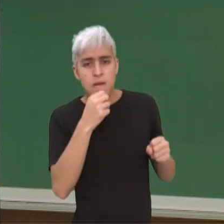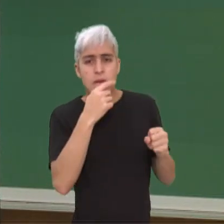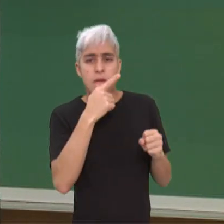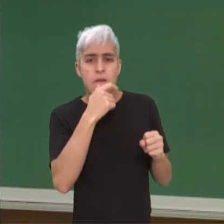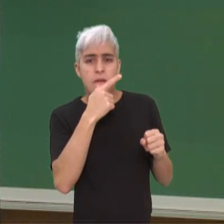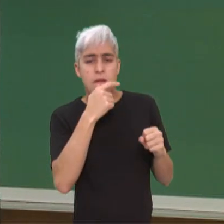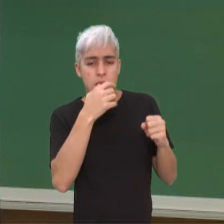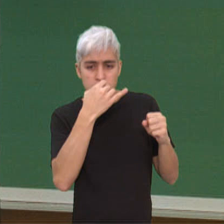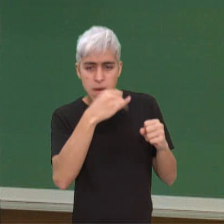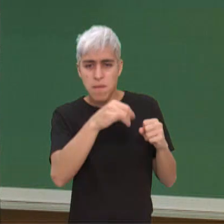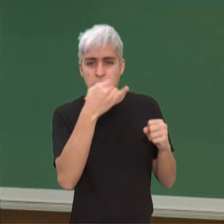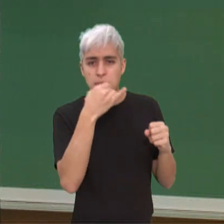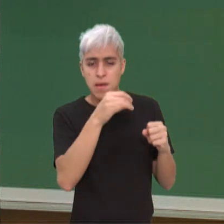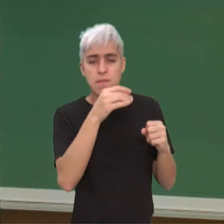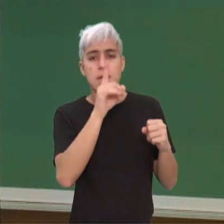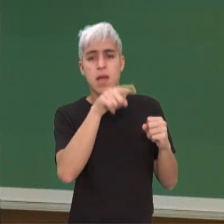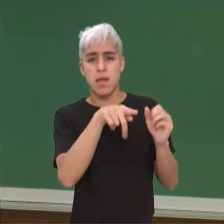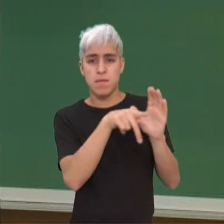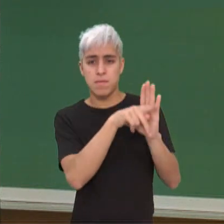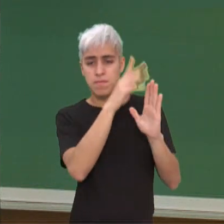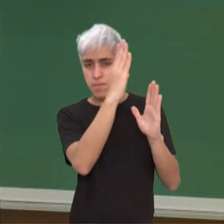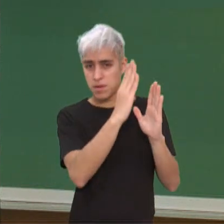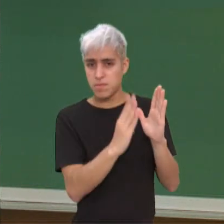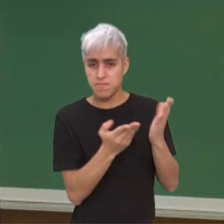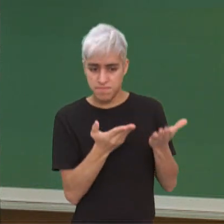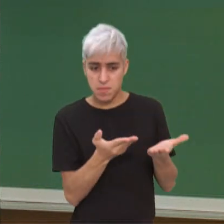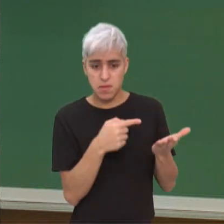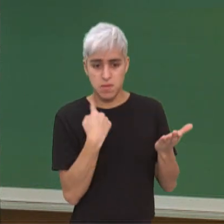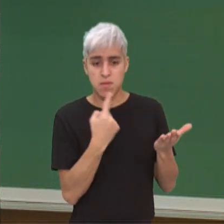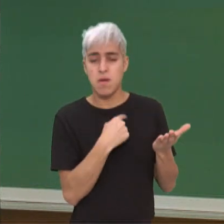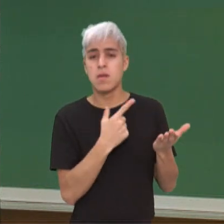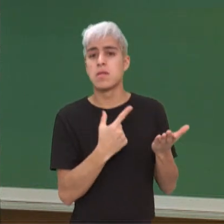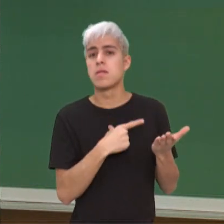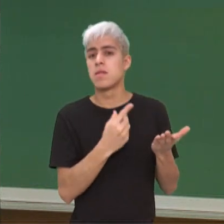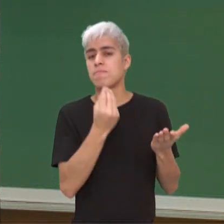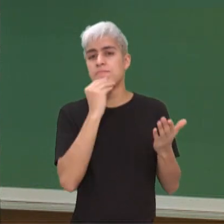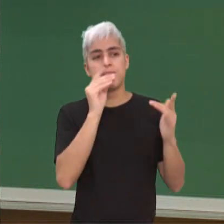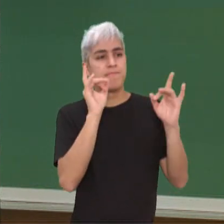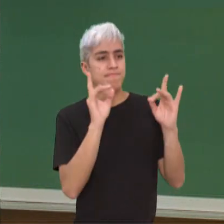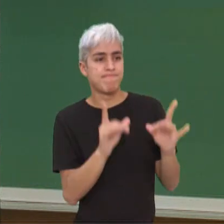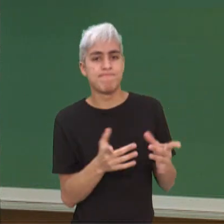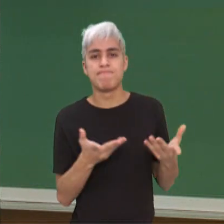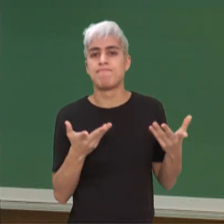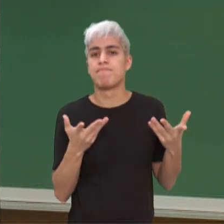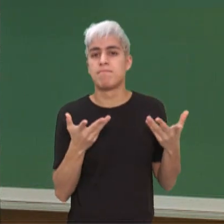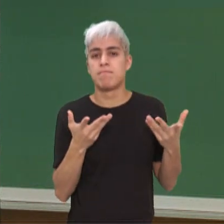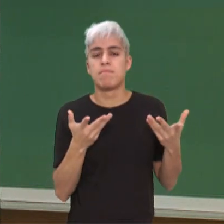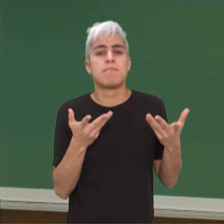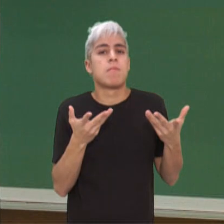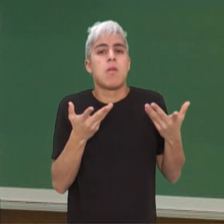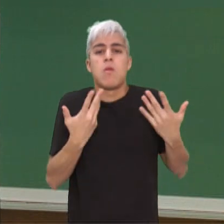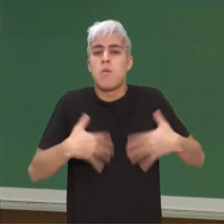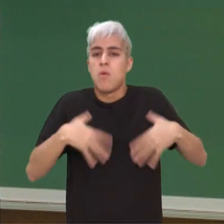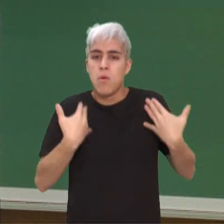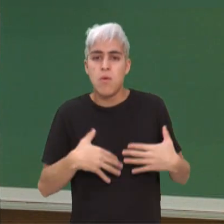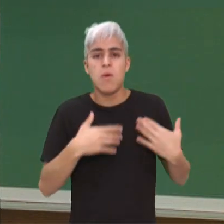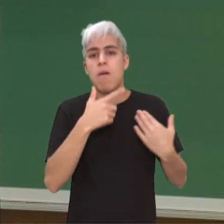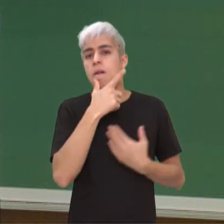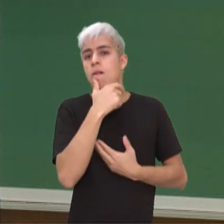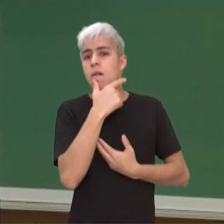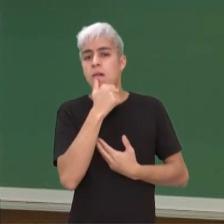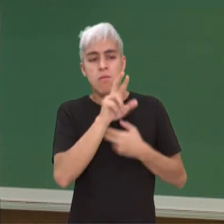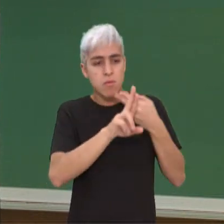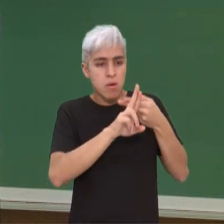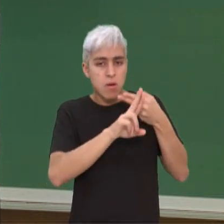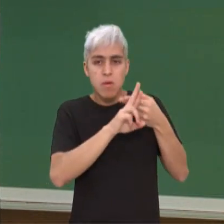hidráulico brasileiro, nós somos privilegiados nessa questão, né? Da hidráulica, de usar